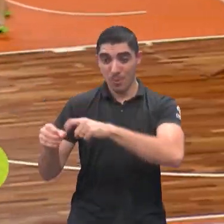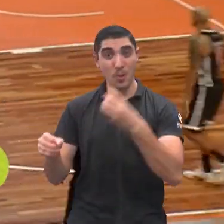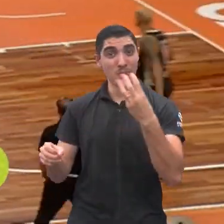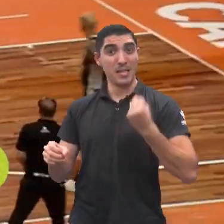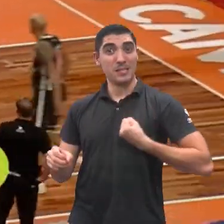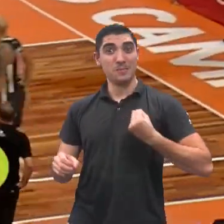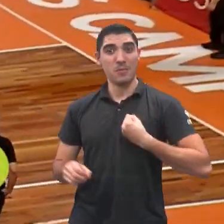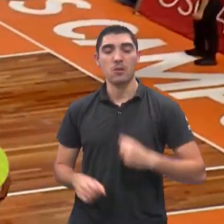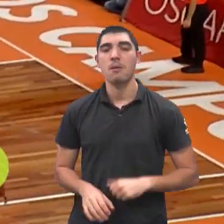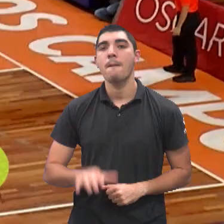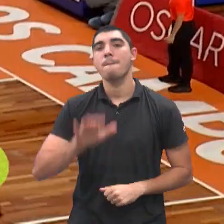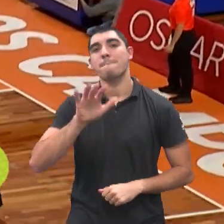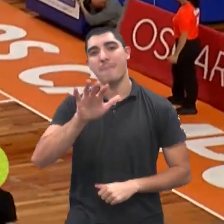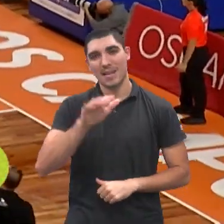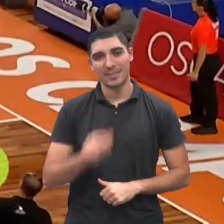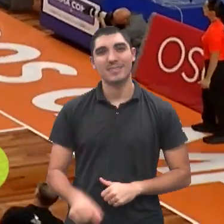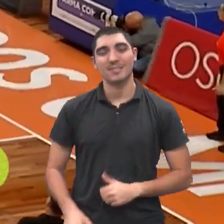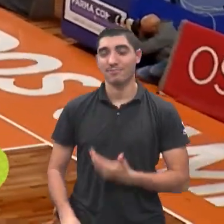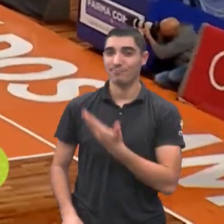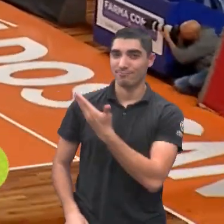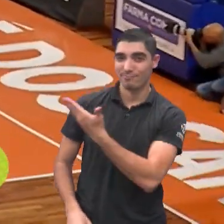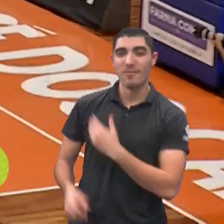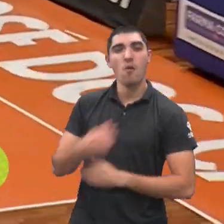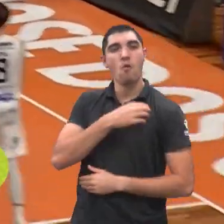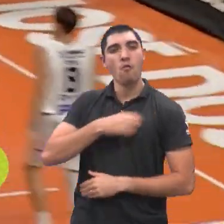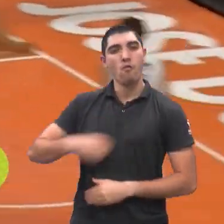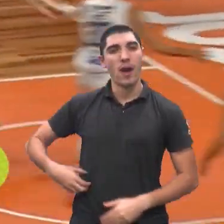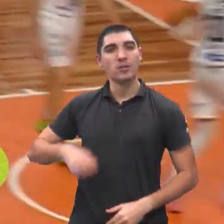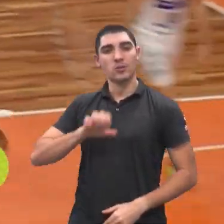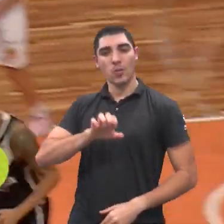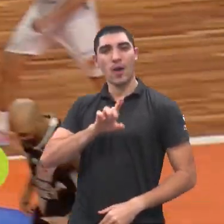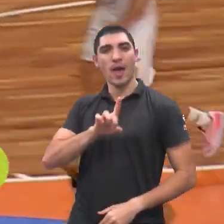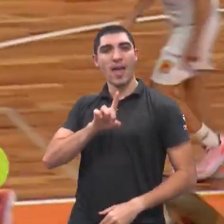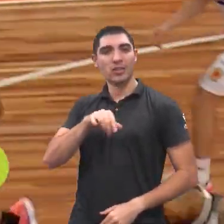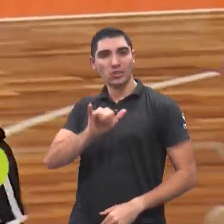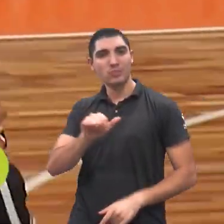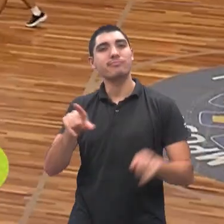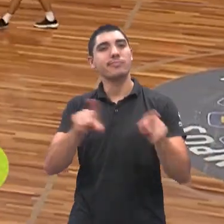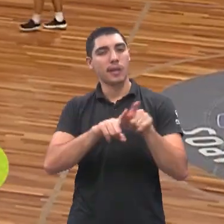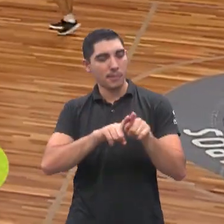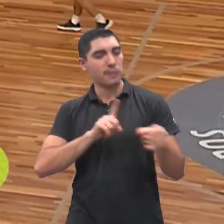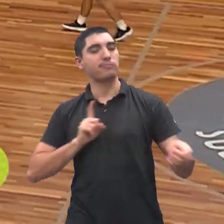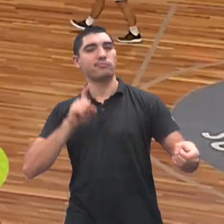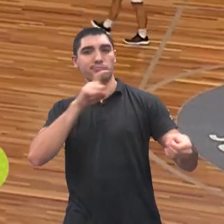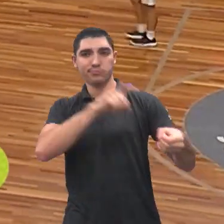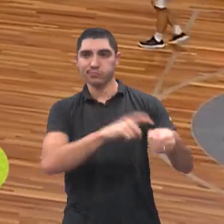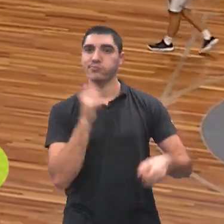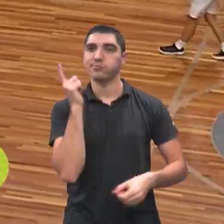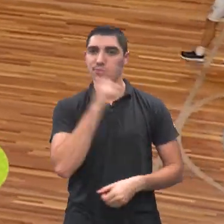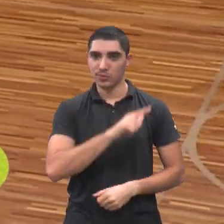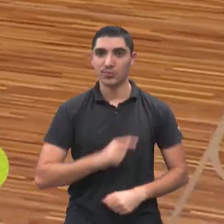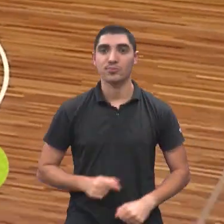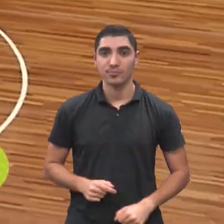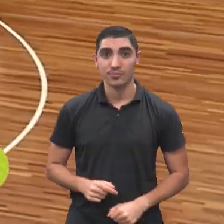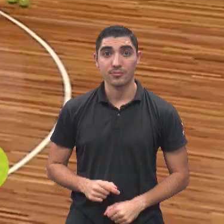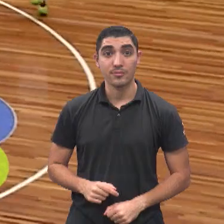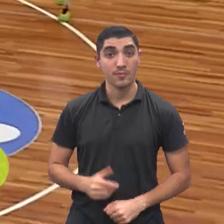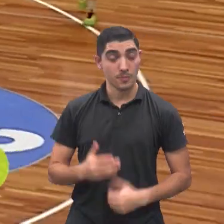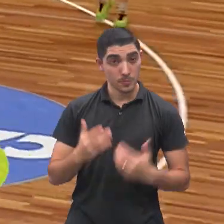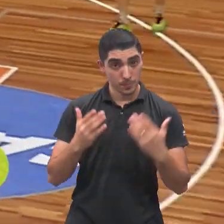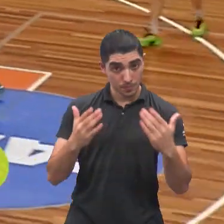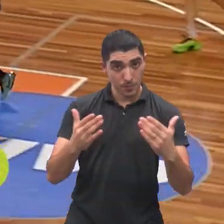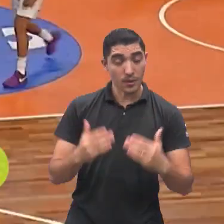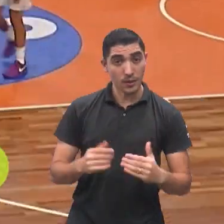O problema é que a mão do Ed também estava calibrada. E enquanto o São José parava na